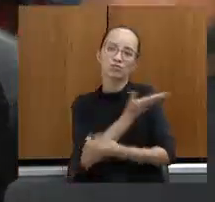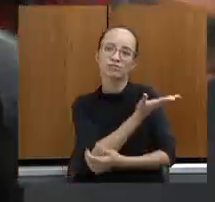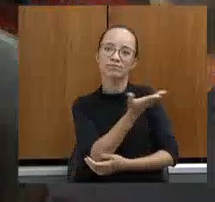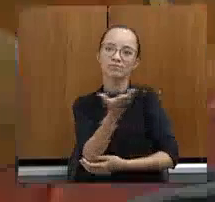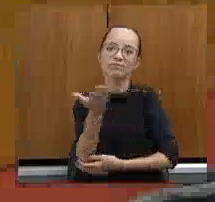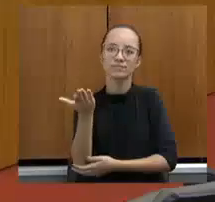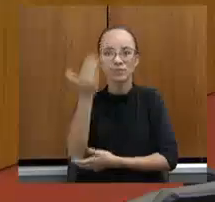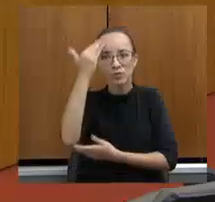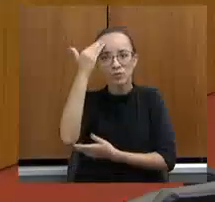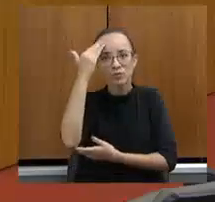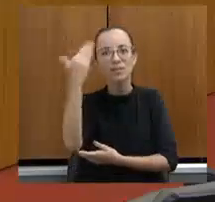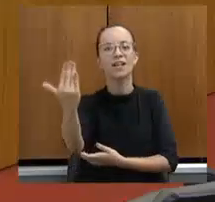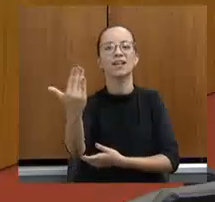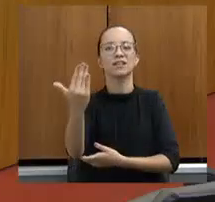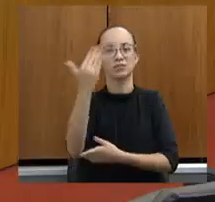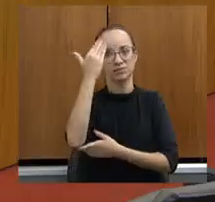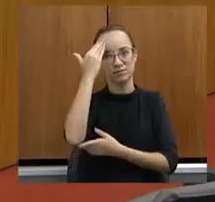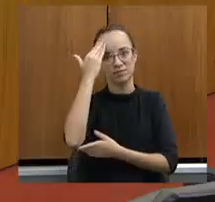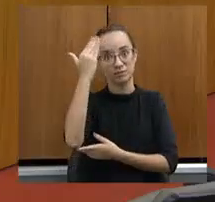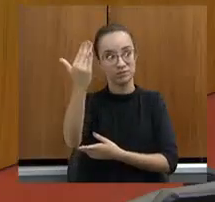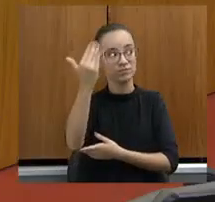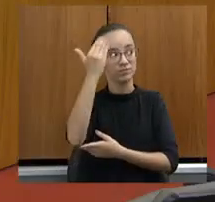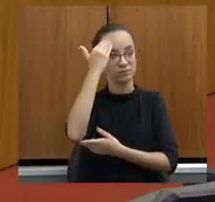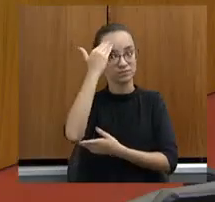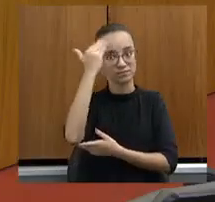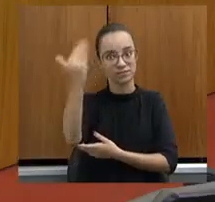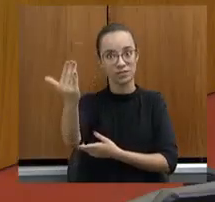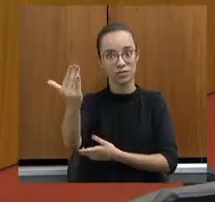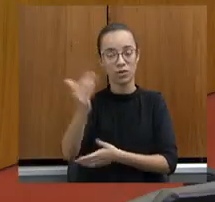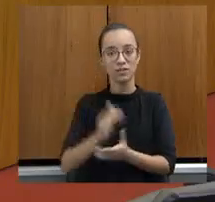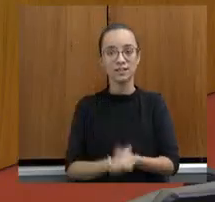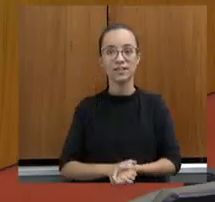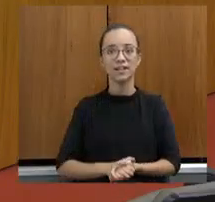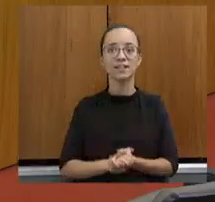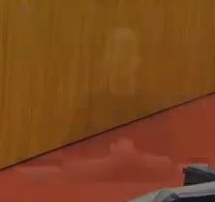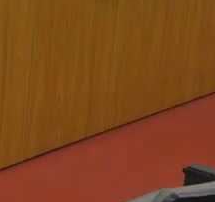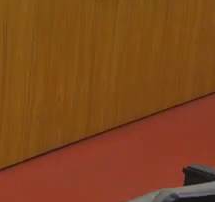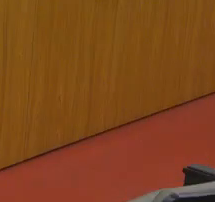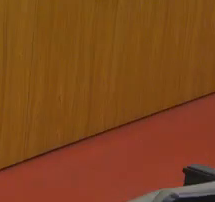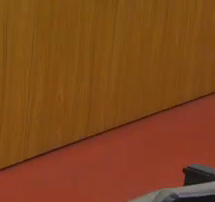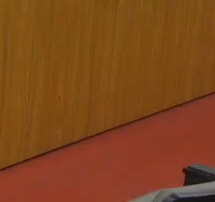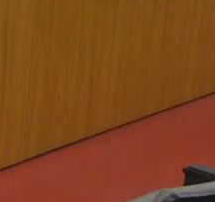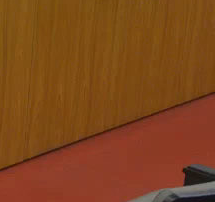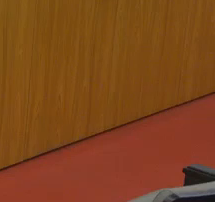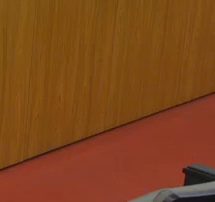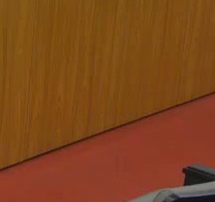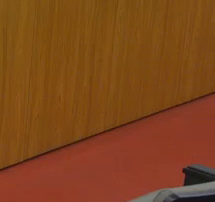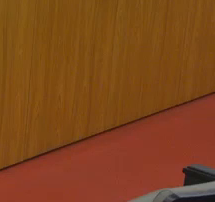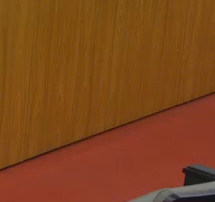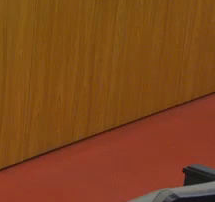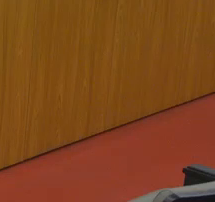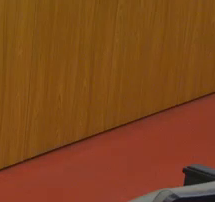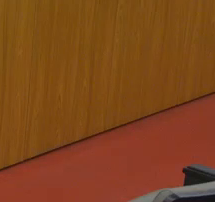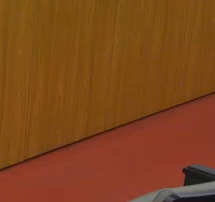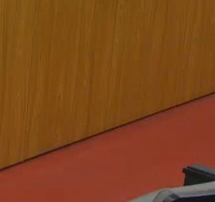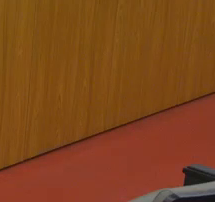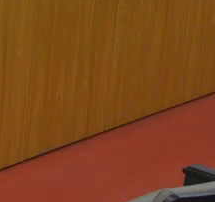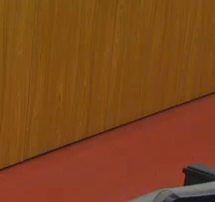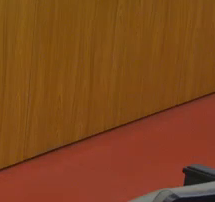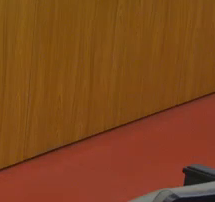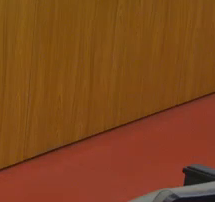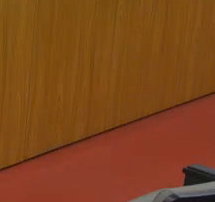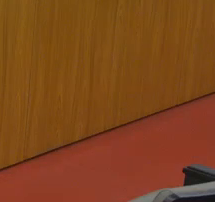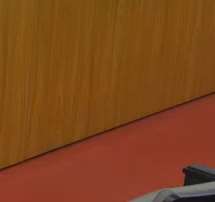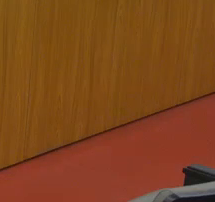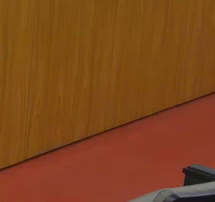viu agradeço muito agradeço as palavras de carinho e Agradeço também por fazerem com que o